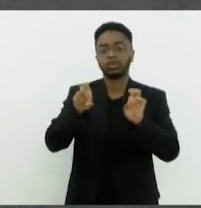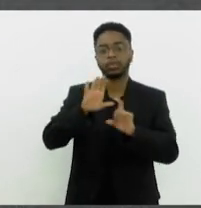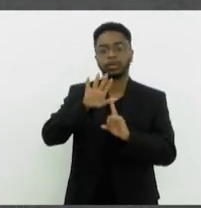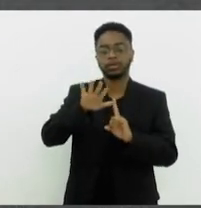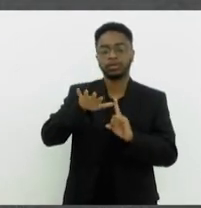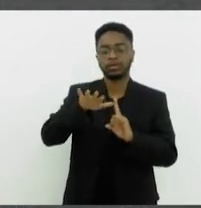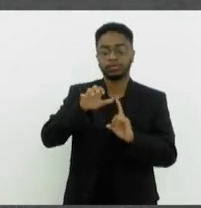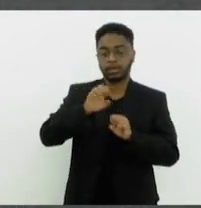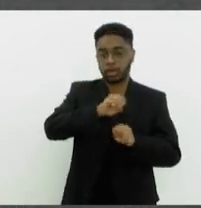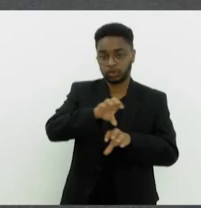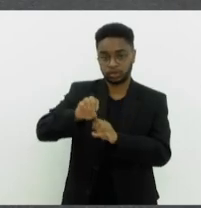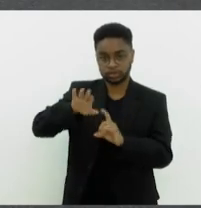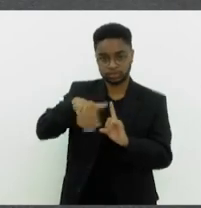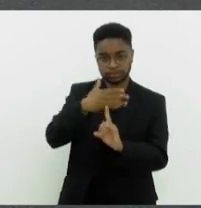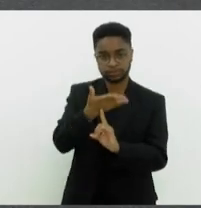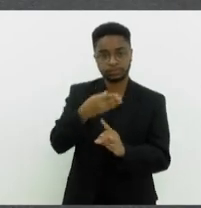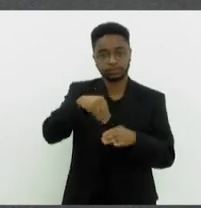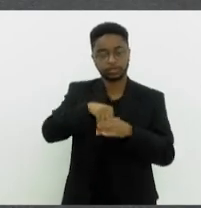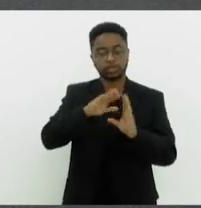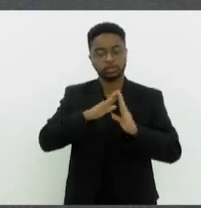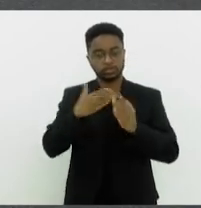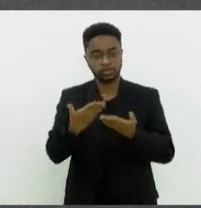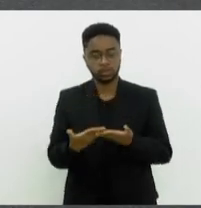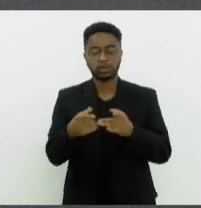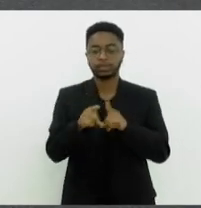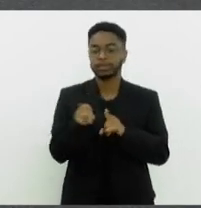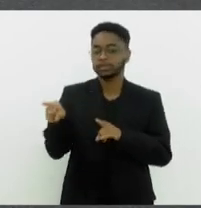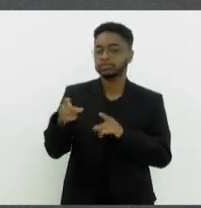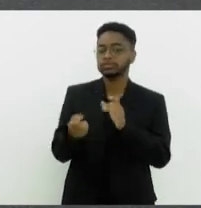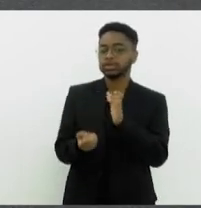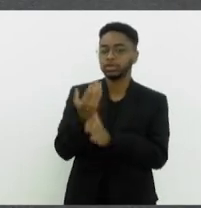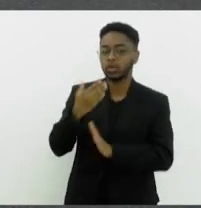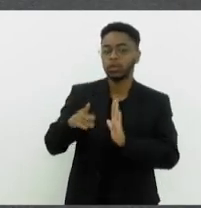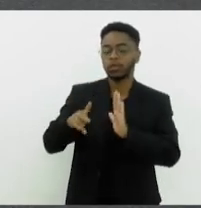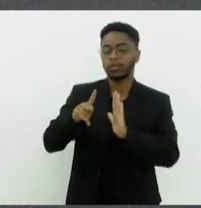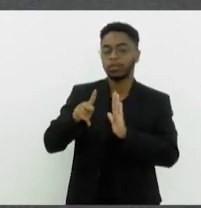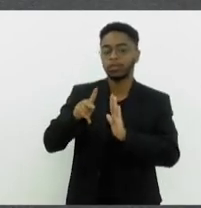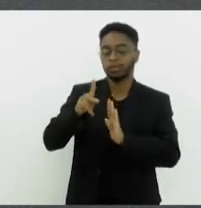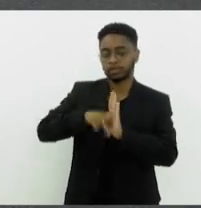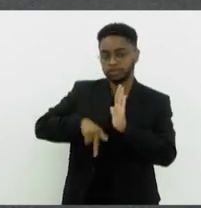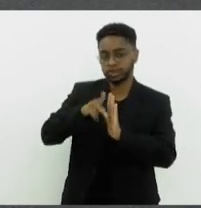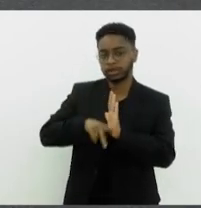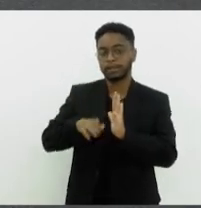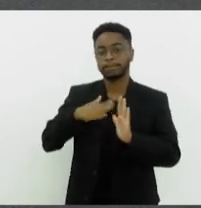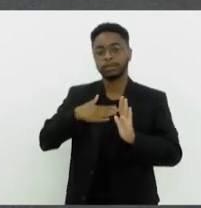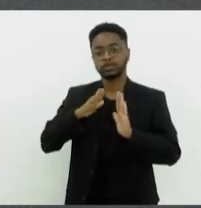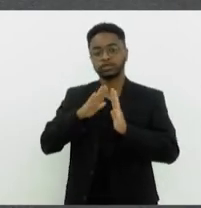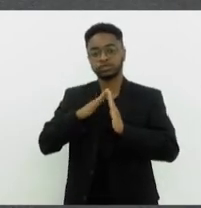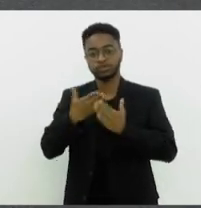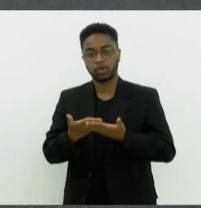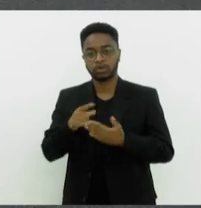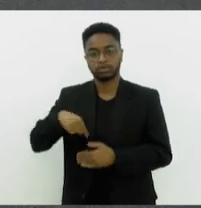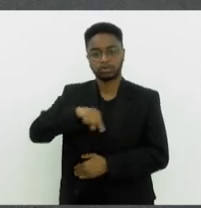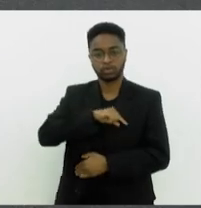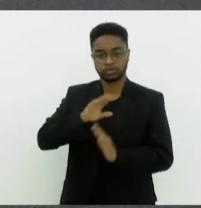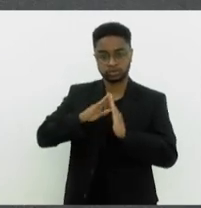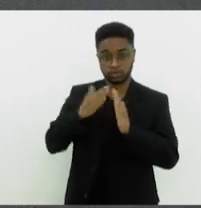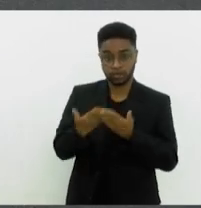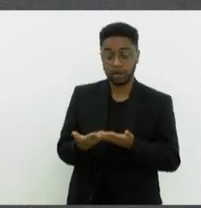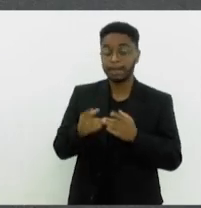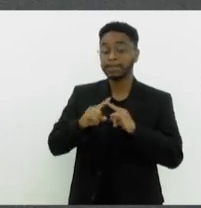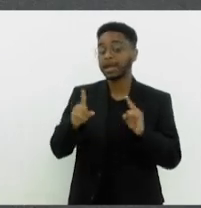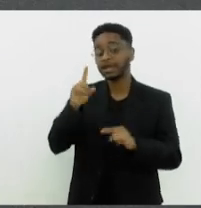Vossa Excelência agora fez a Lei Minha Escola, Nossa Escola, Aprendendo a Preservar. A ideia, tia Ju,